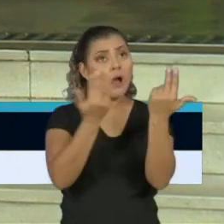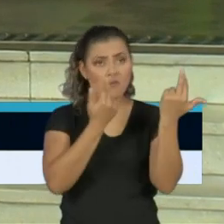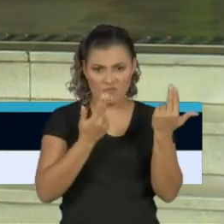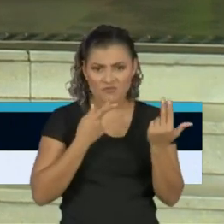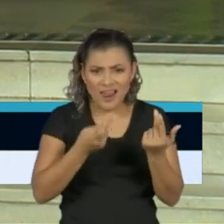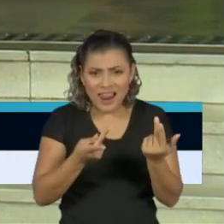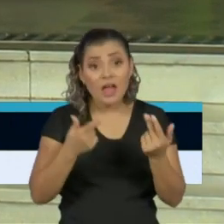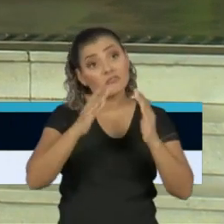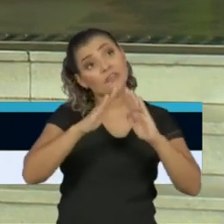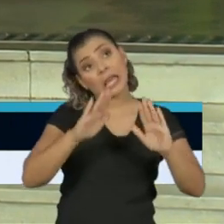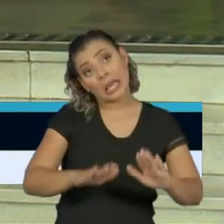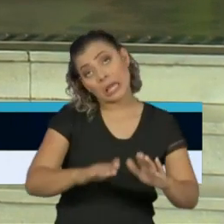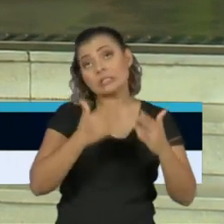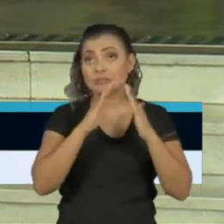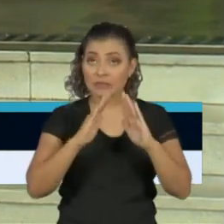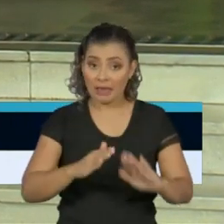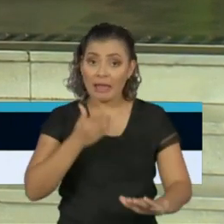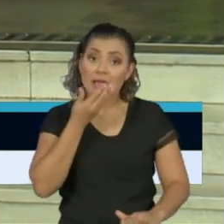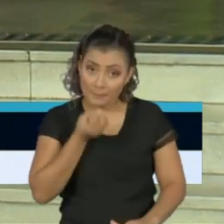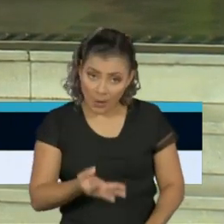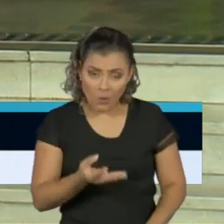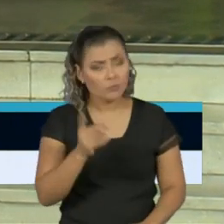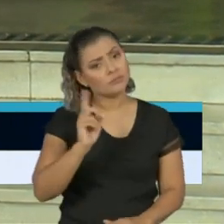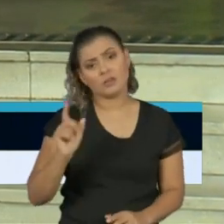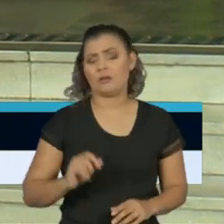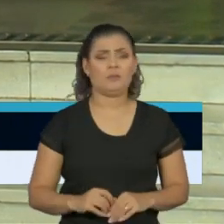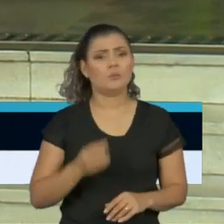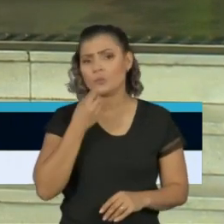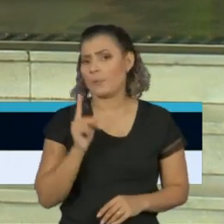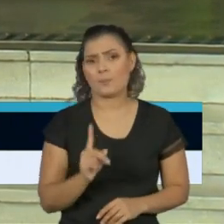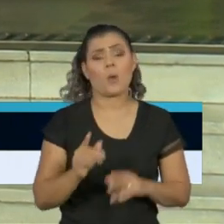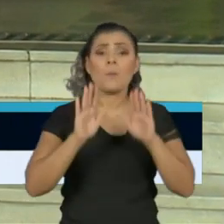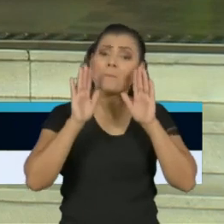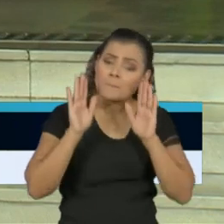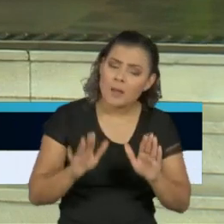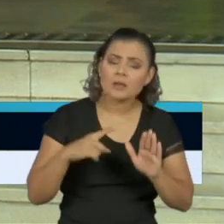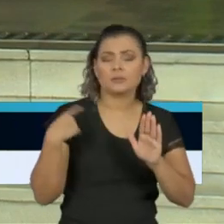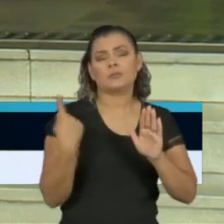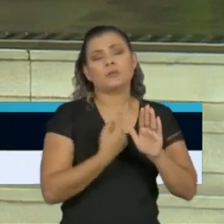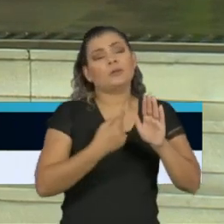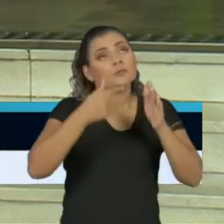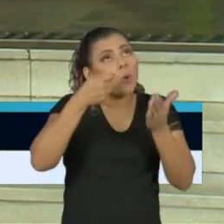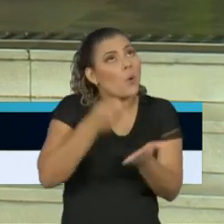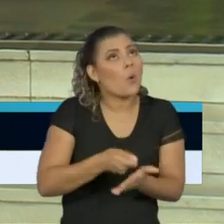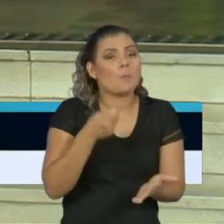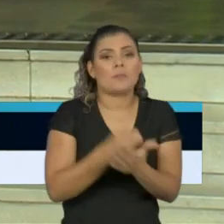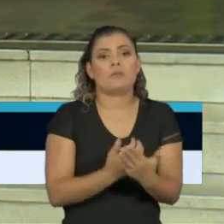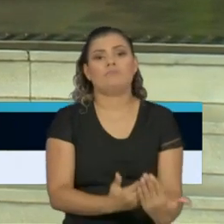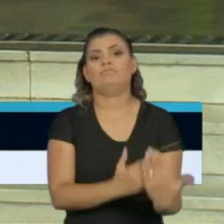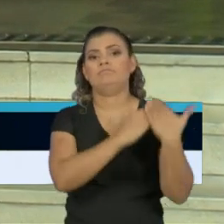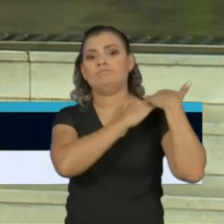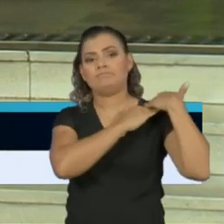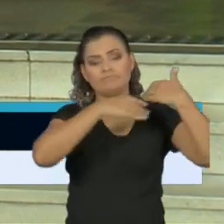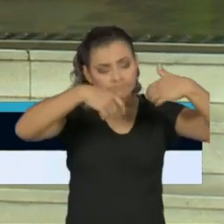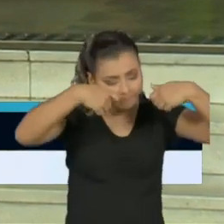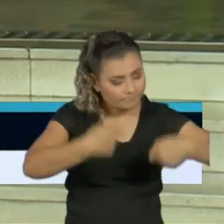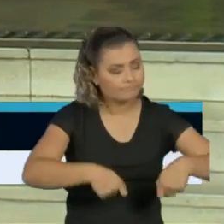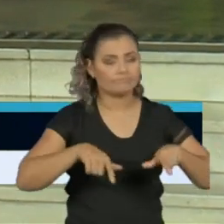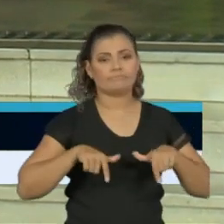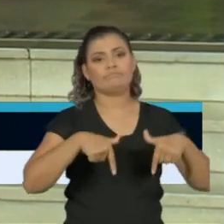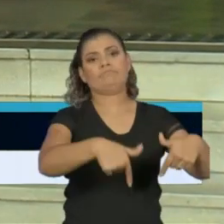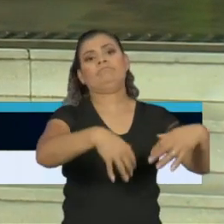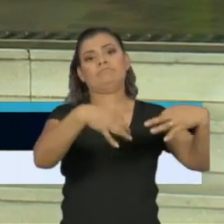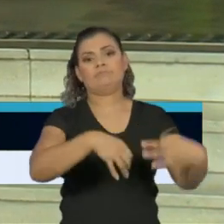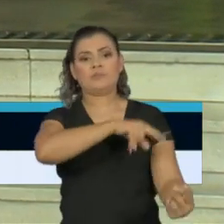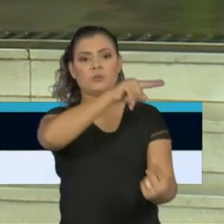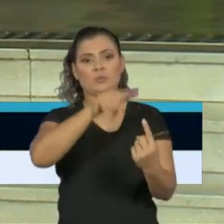falar isso, comunicar isso e defender isso, mas esta é a nossa obrigação. Essa é a nossa